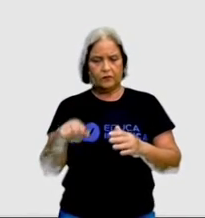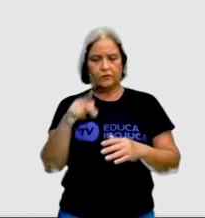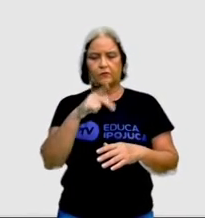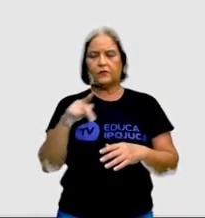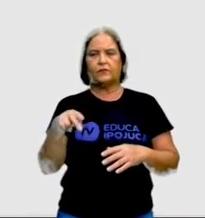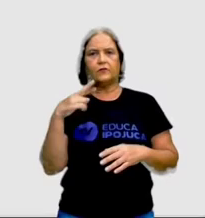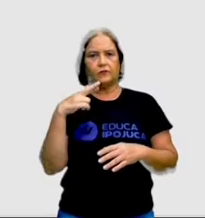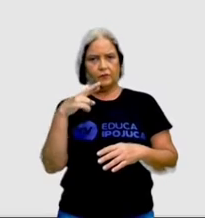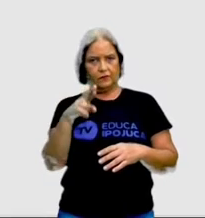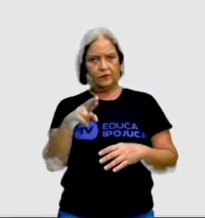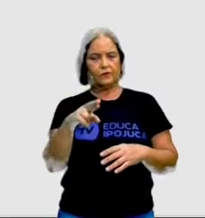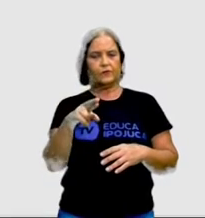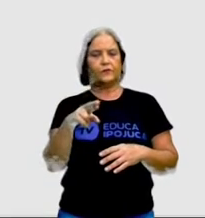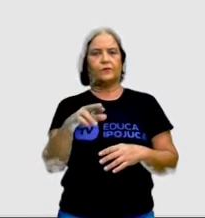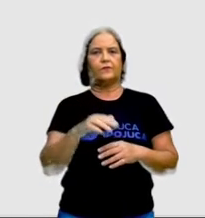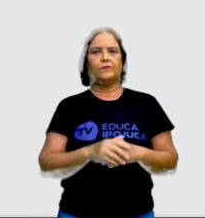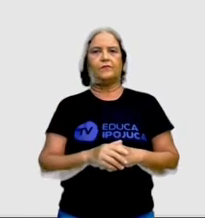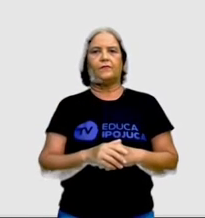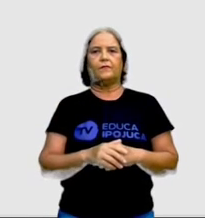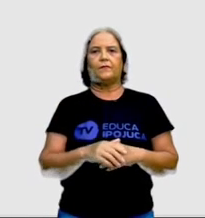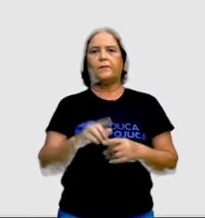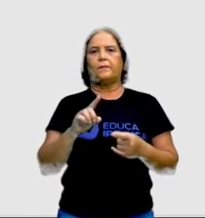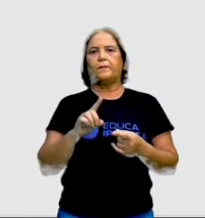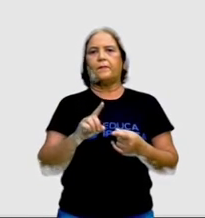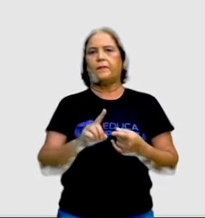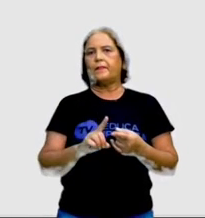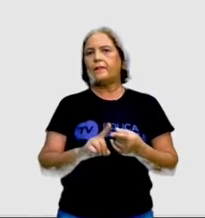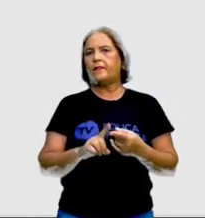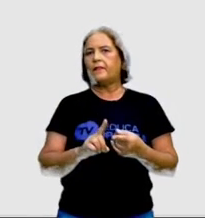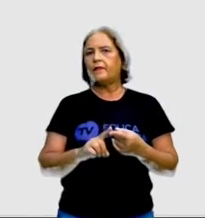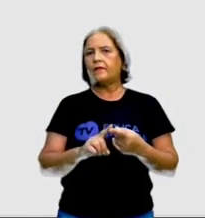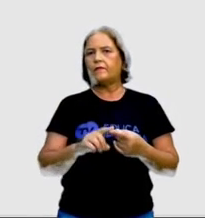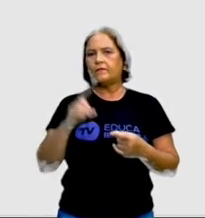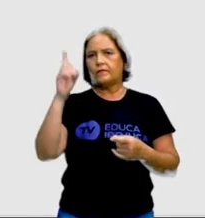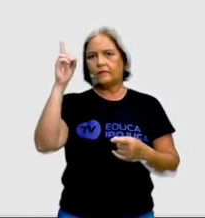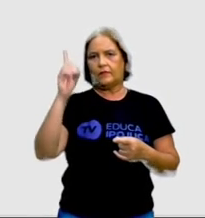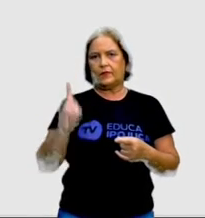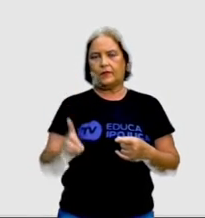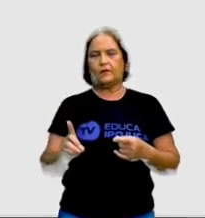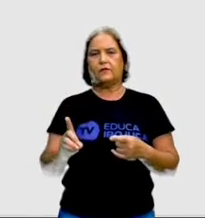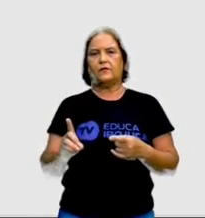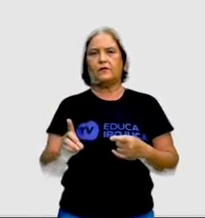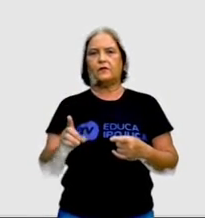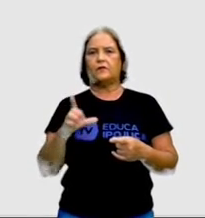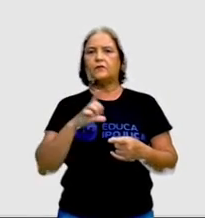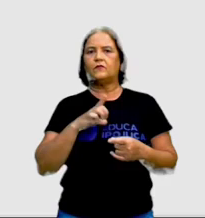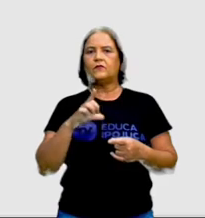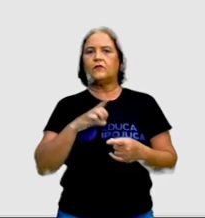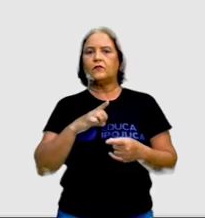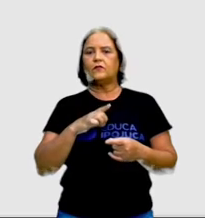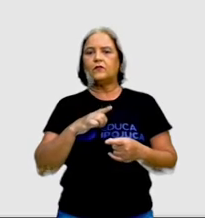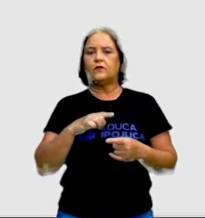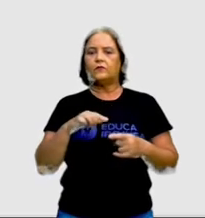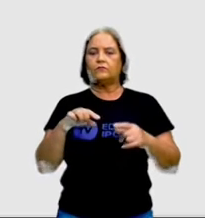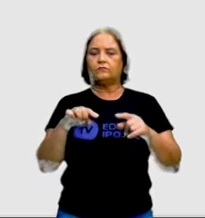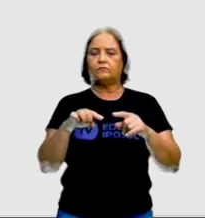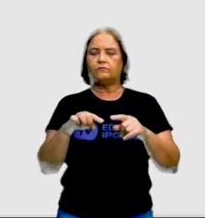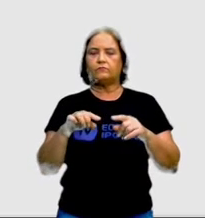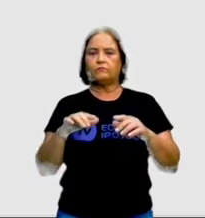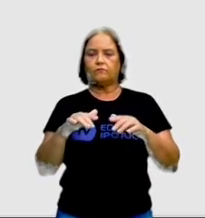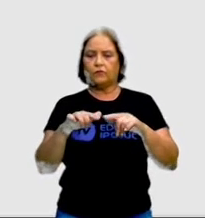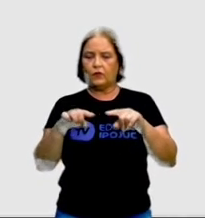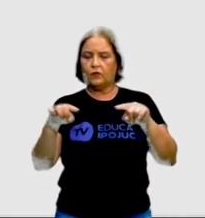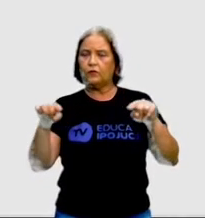lhe responder. Vocês também têm direitos de ter um ambiente